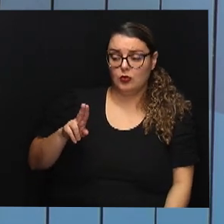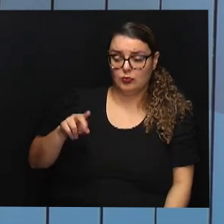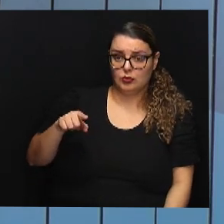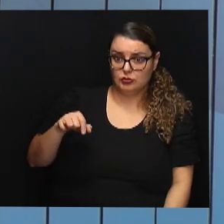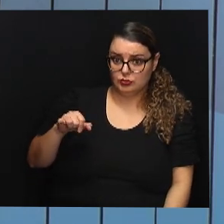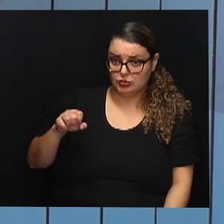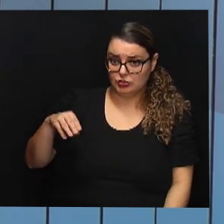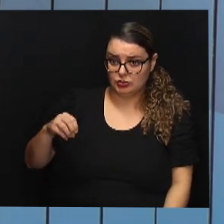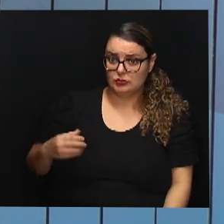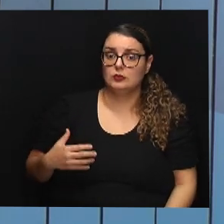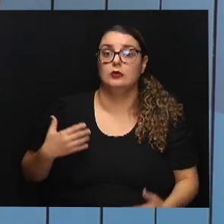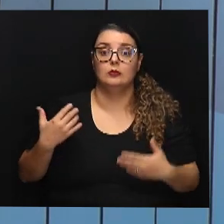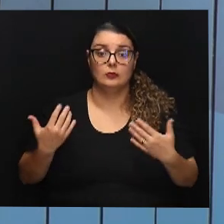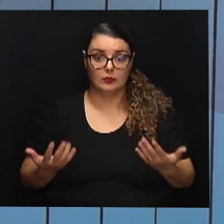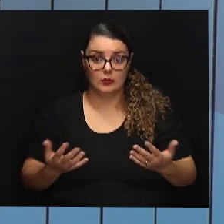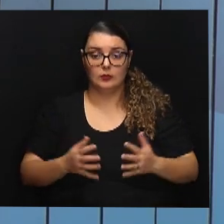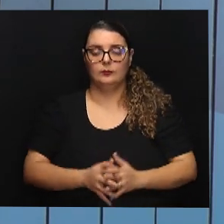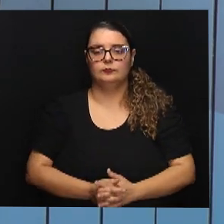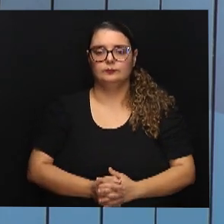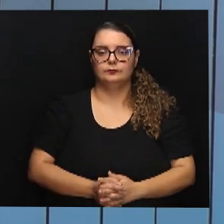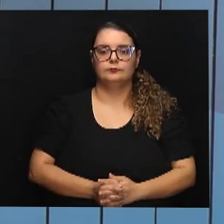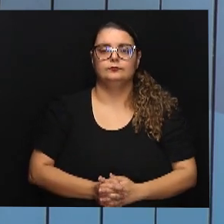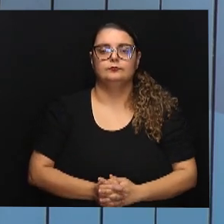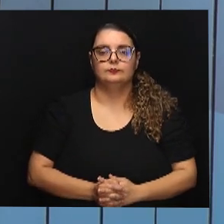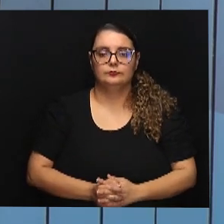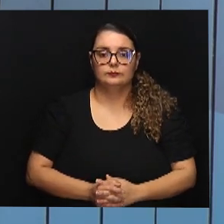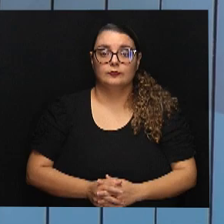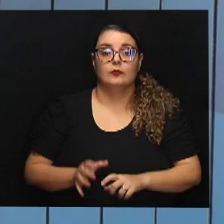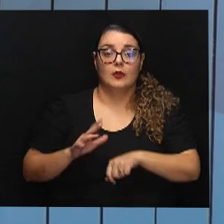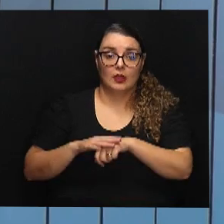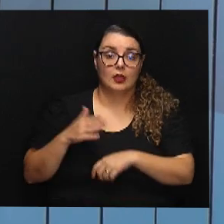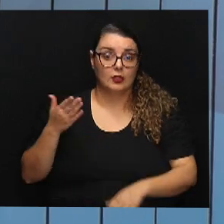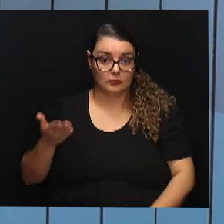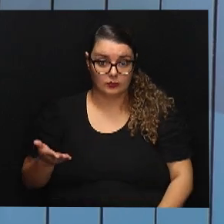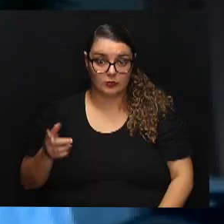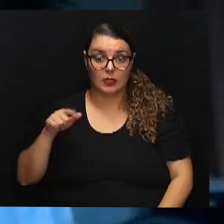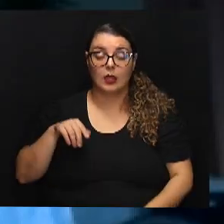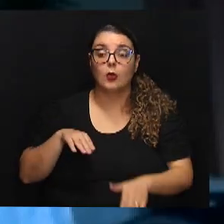causas estão diretamente relacionadas com o bruxismo?